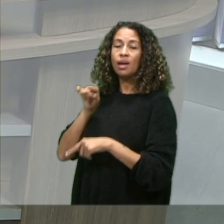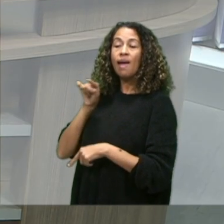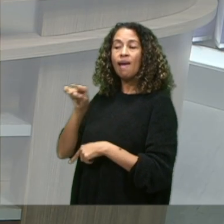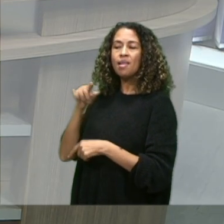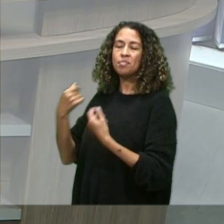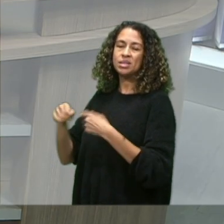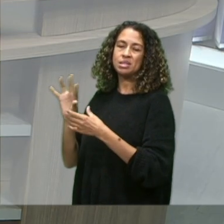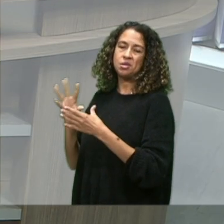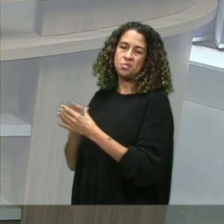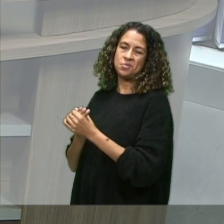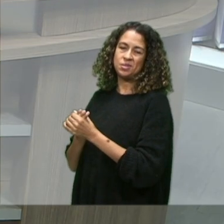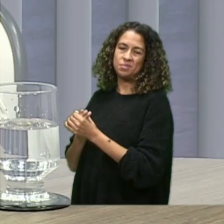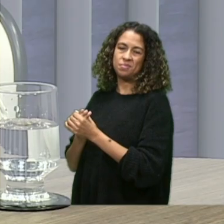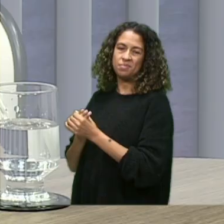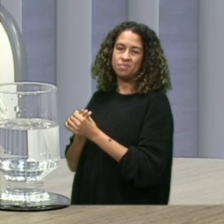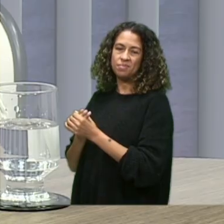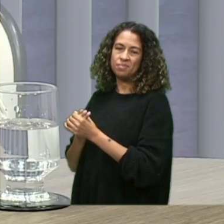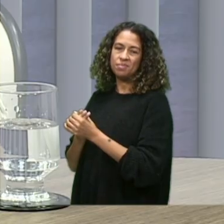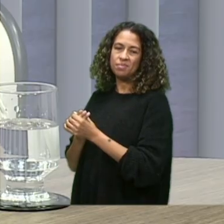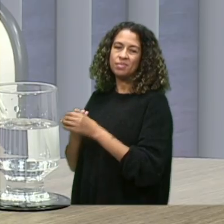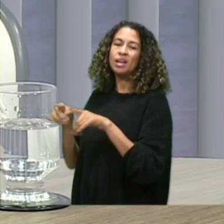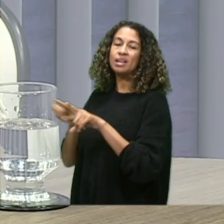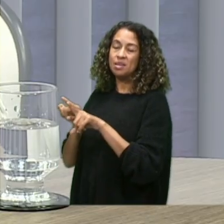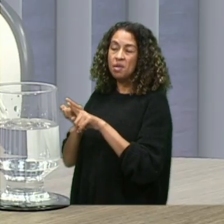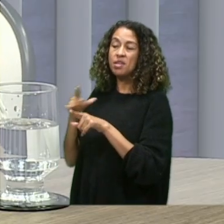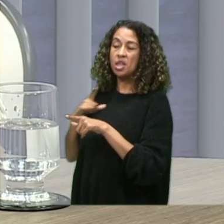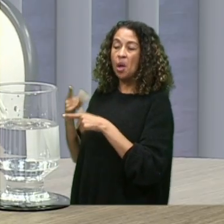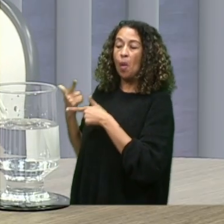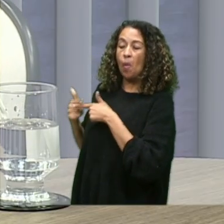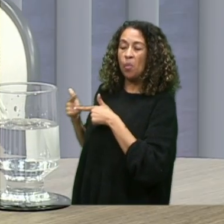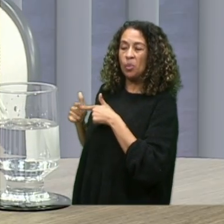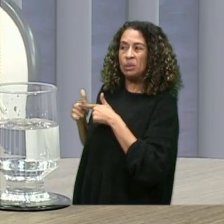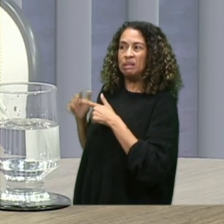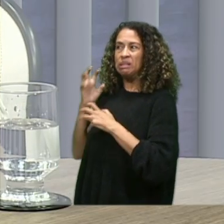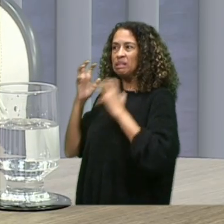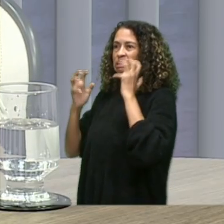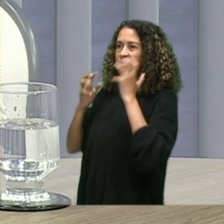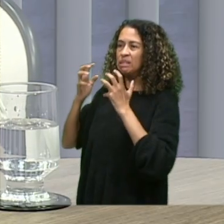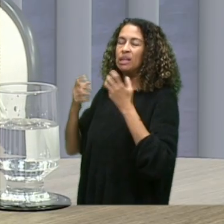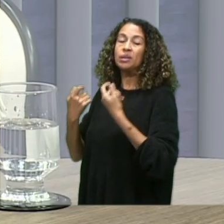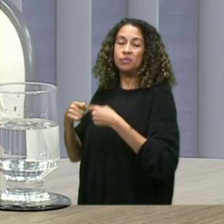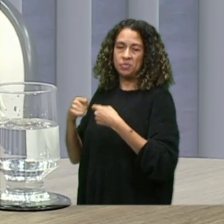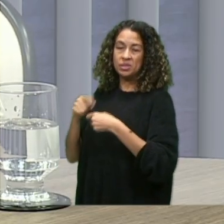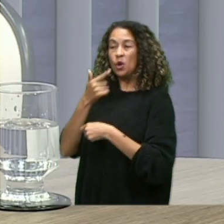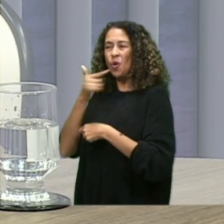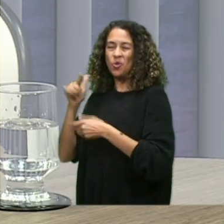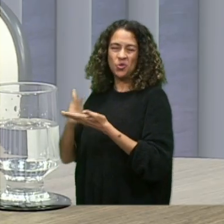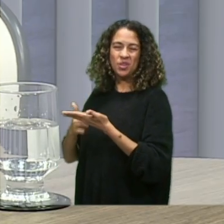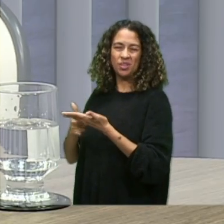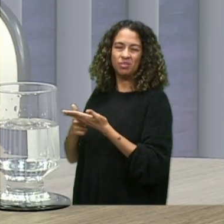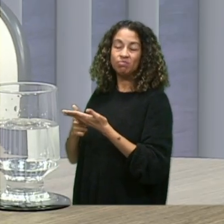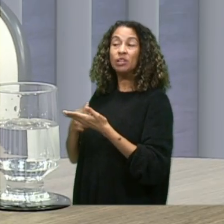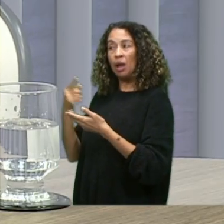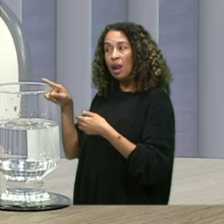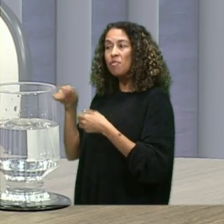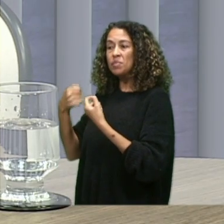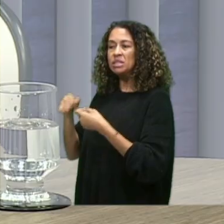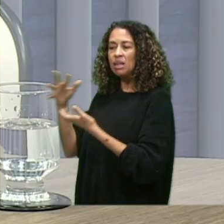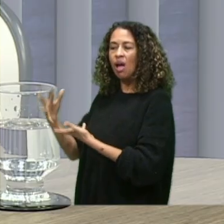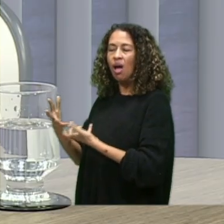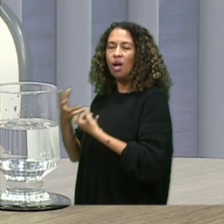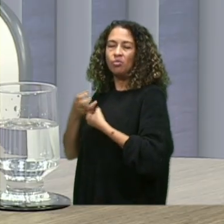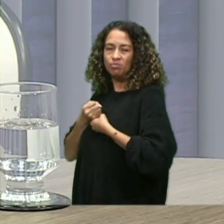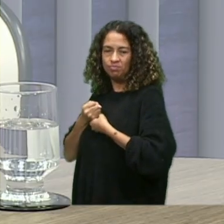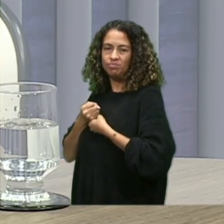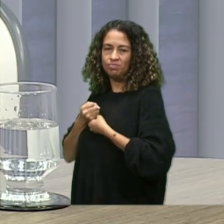inclusão. Ela também vai ter os conflitos e ela vai precisar ser incluída. Ela vai precisar de acolhimento, né? Então, eu